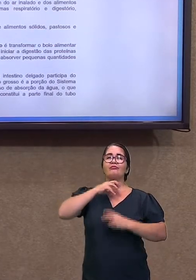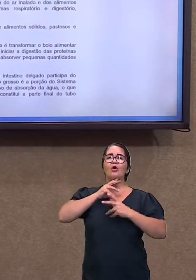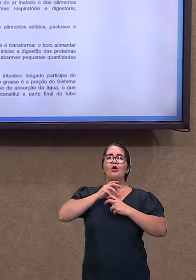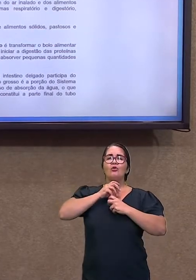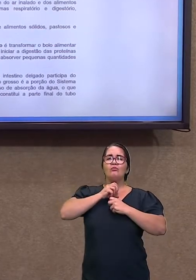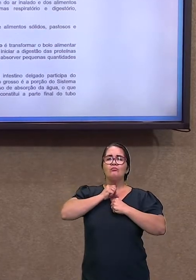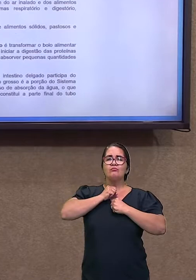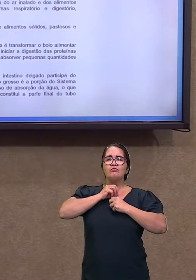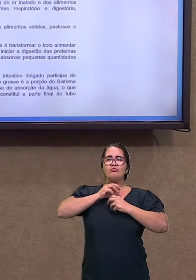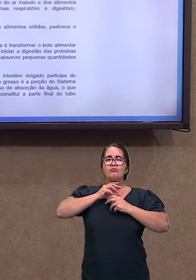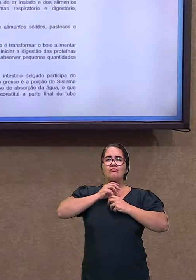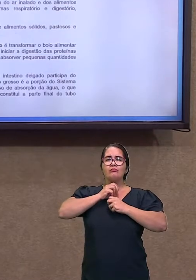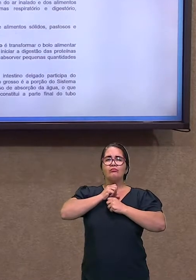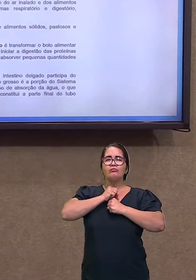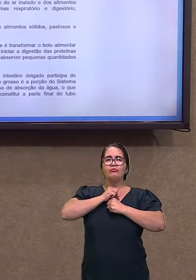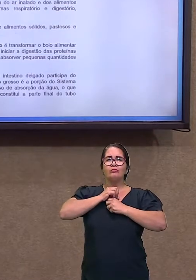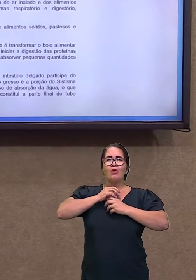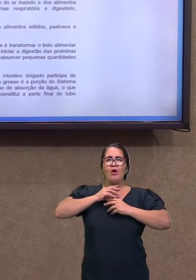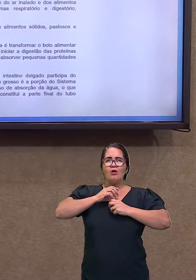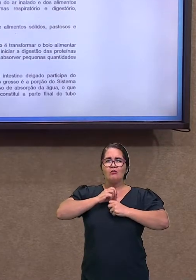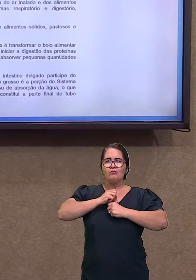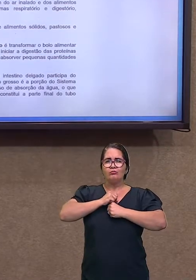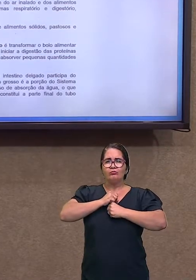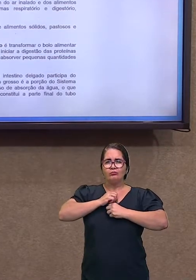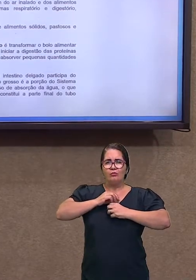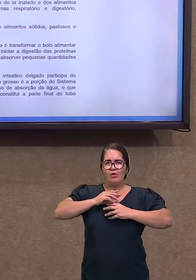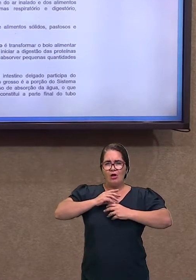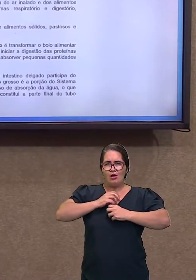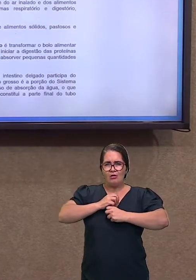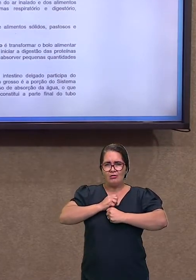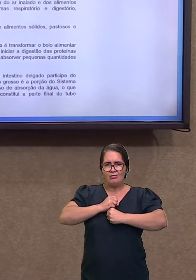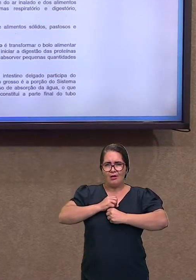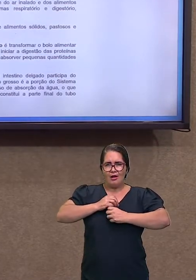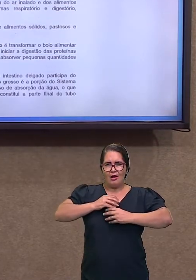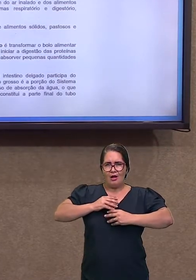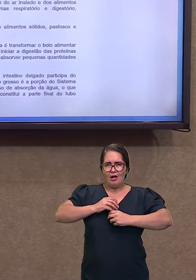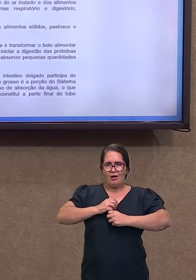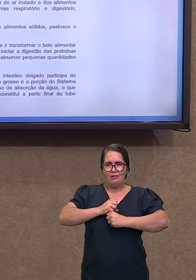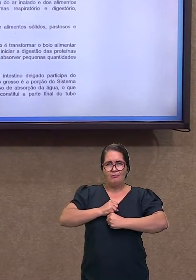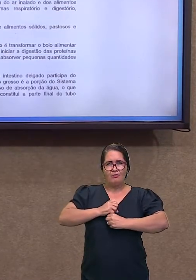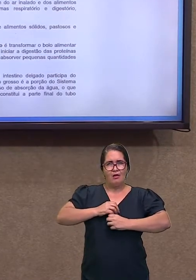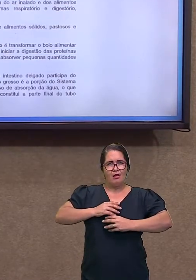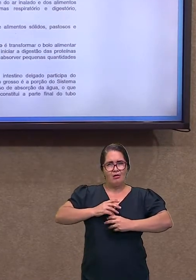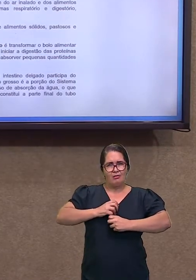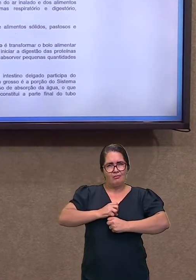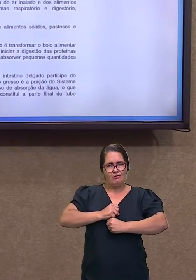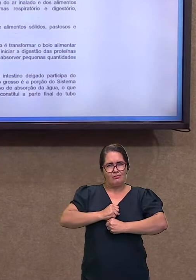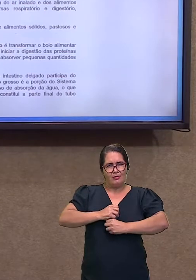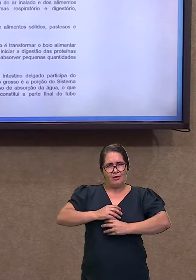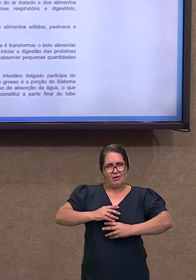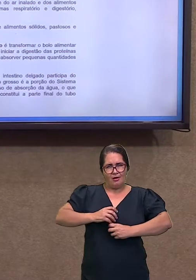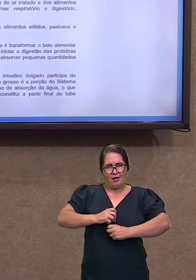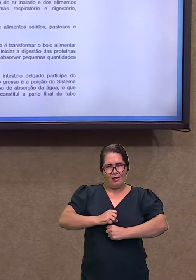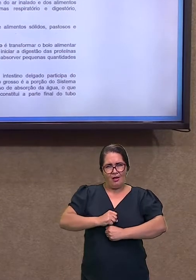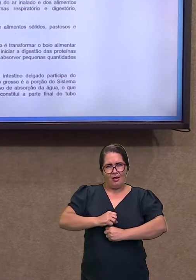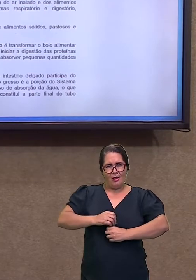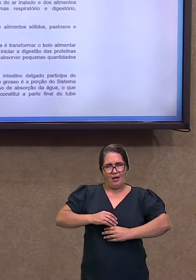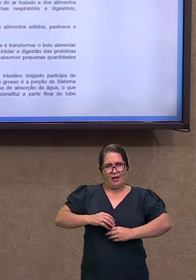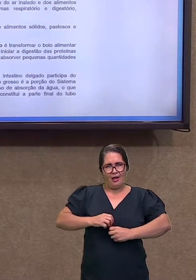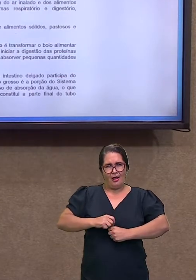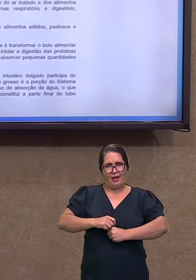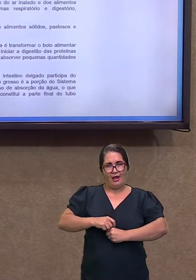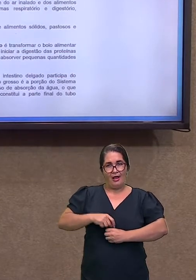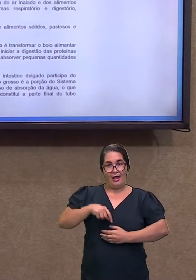ele chegue lá dentro do seu estômago. Quando ele chega lá no estômago, esse movimento